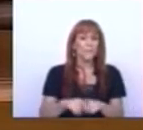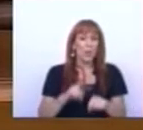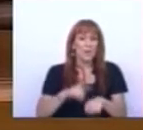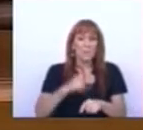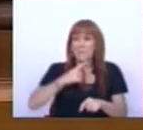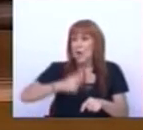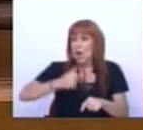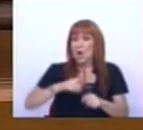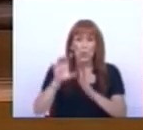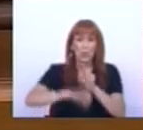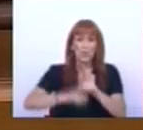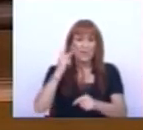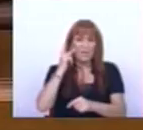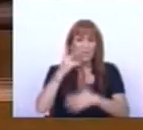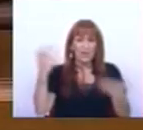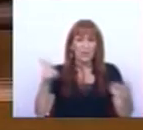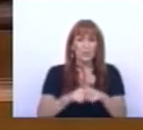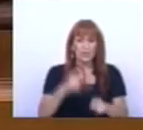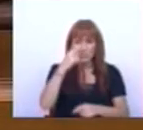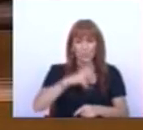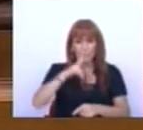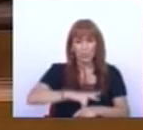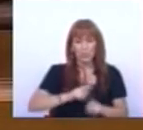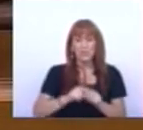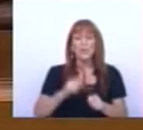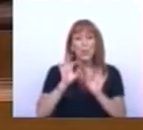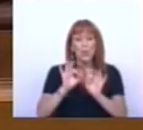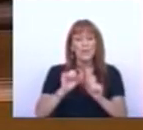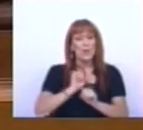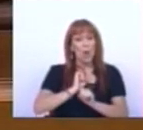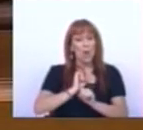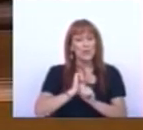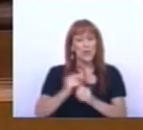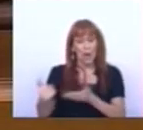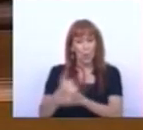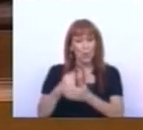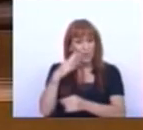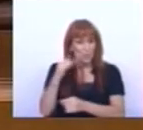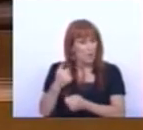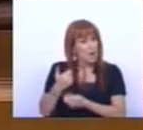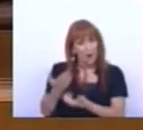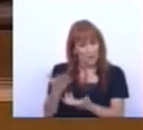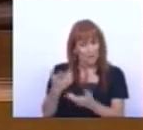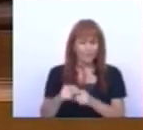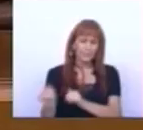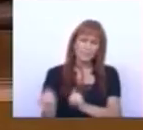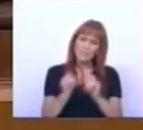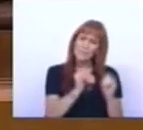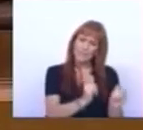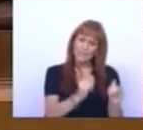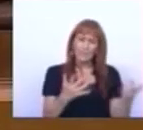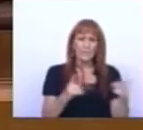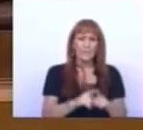de melhorar as condições de vida dos portugueses e de cuidar dos nossos recursos naturais. Por outro